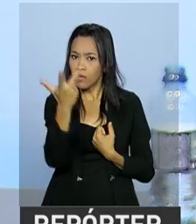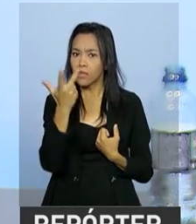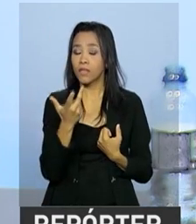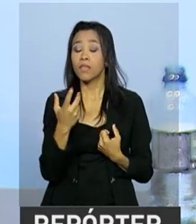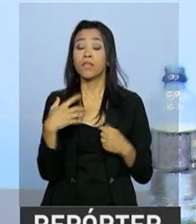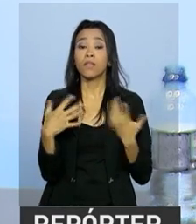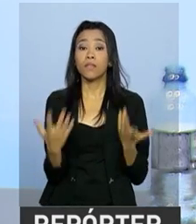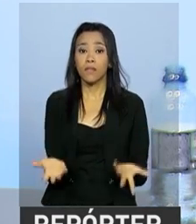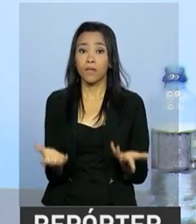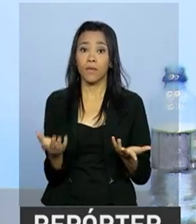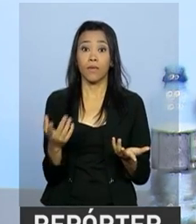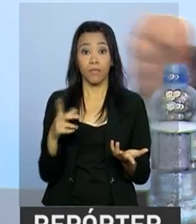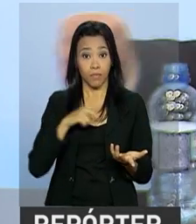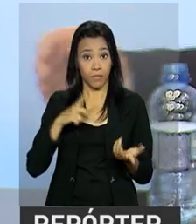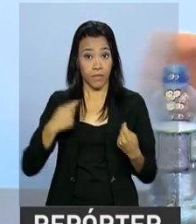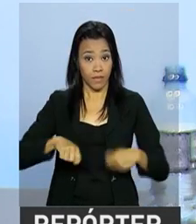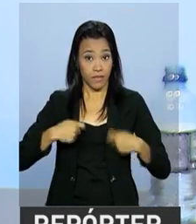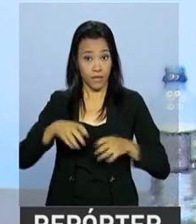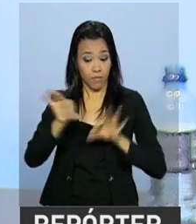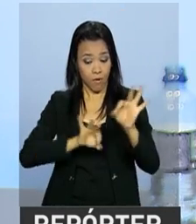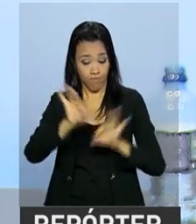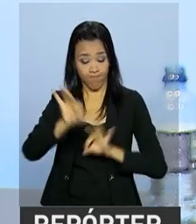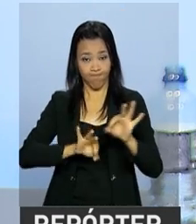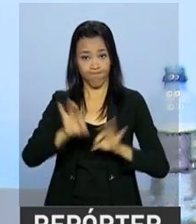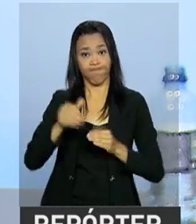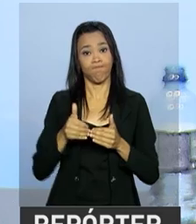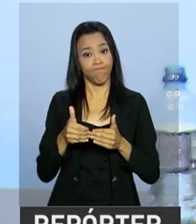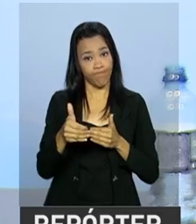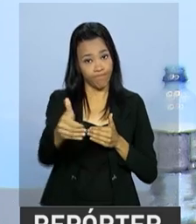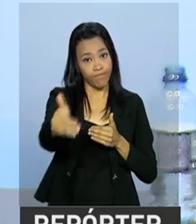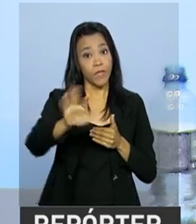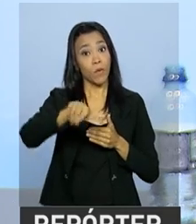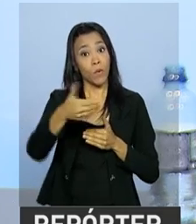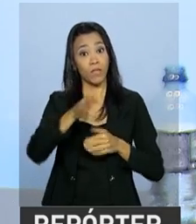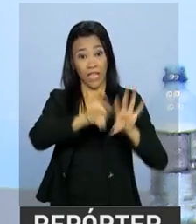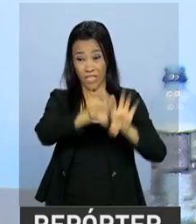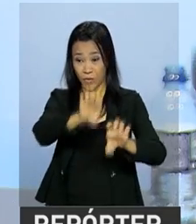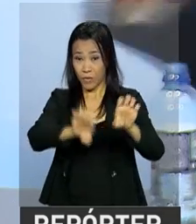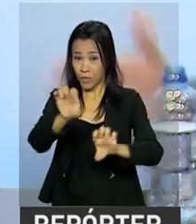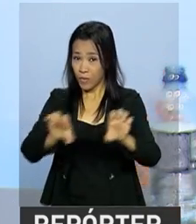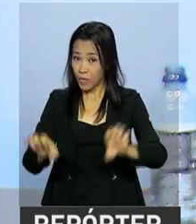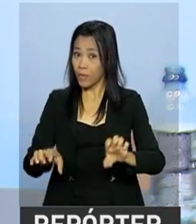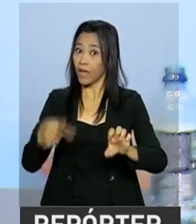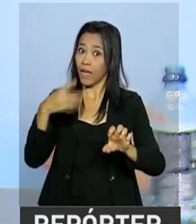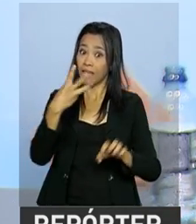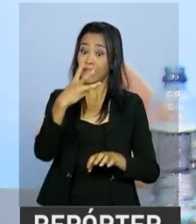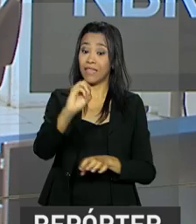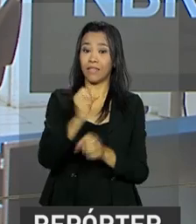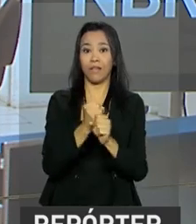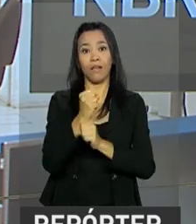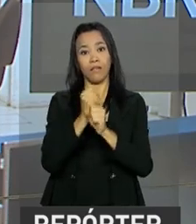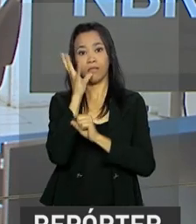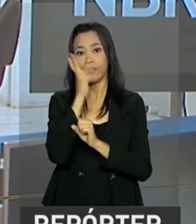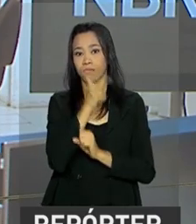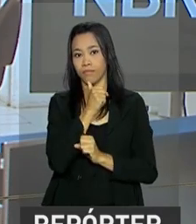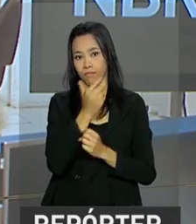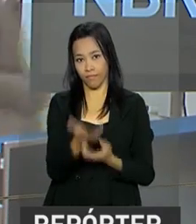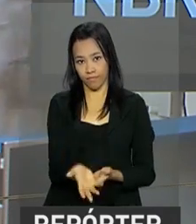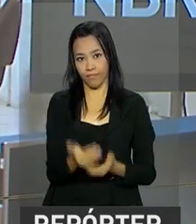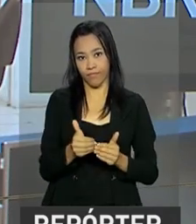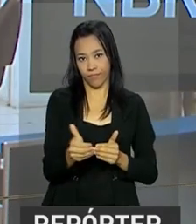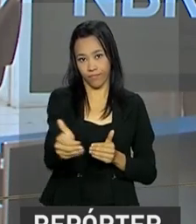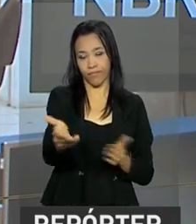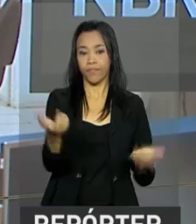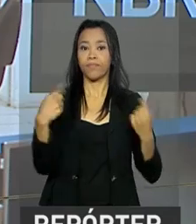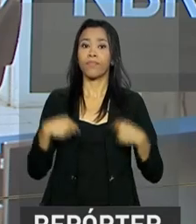forma tem que ter uma projeção maior. Quando se trata de infraestrutura, essa projeção é 30 anos. E ainda durante